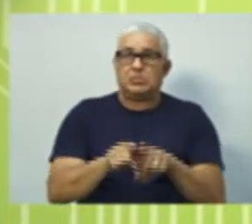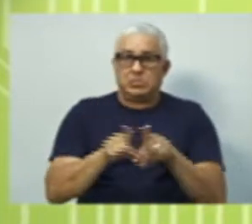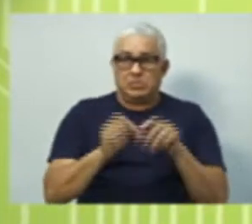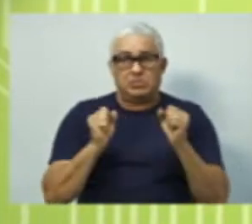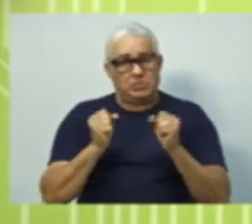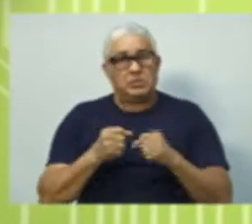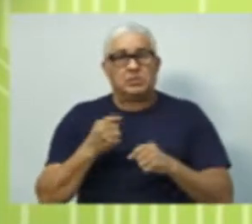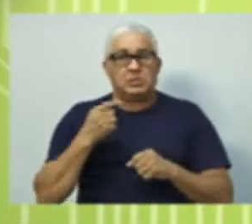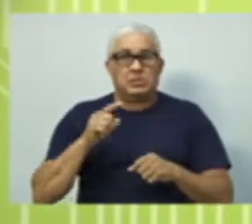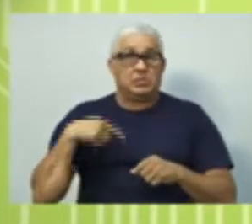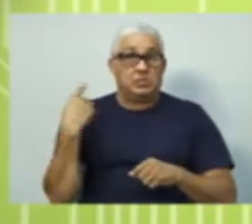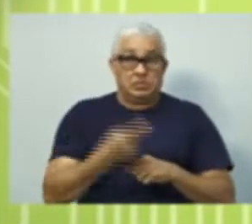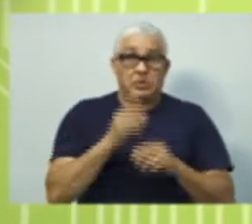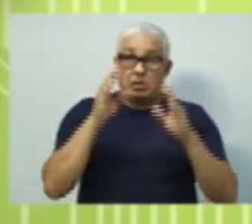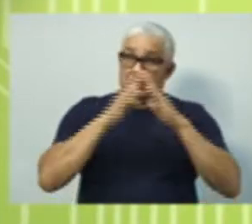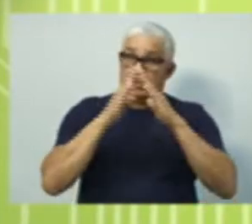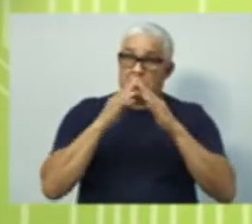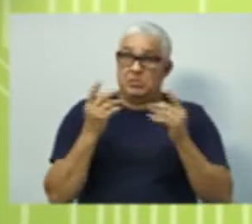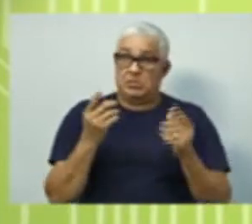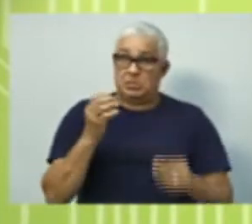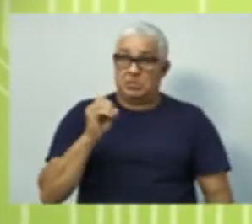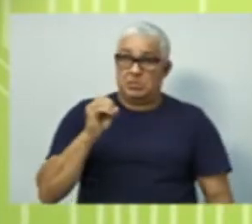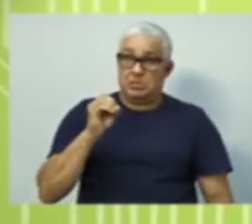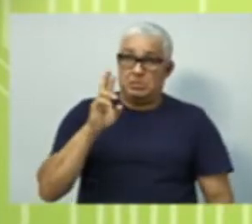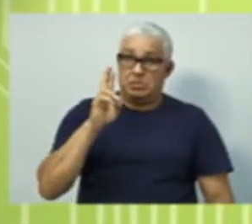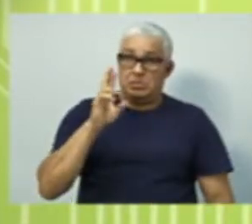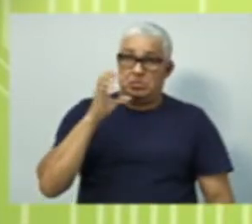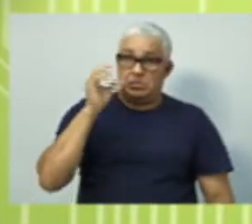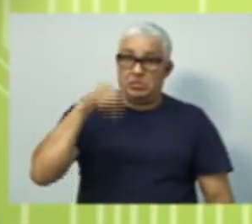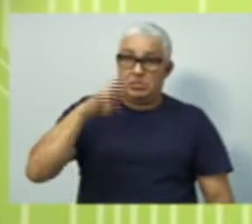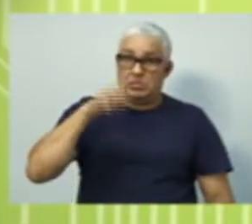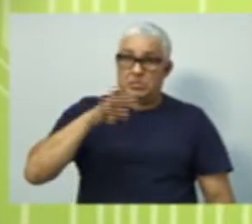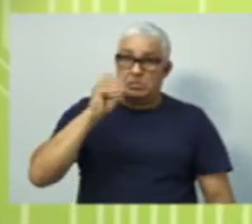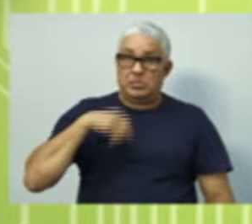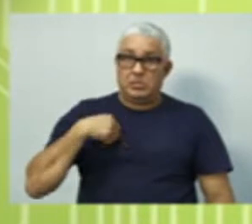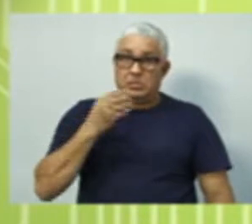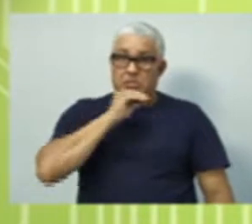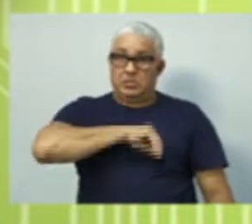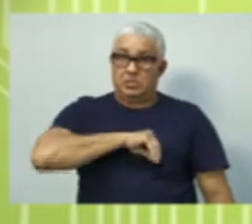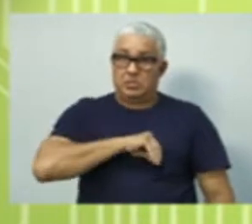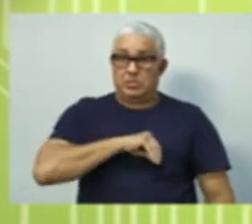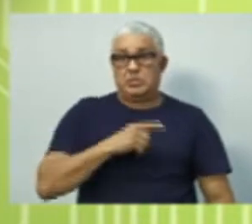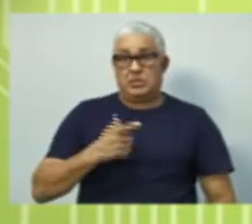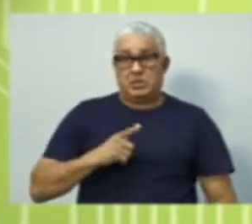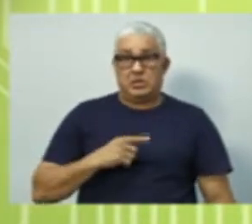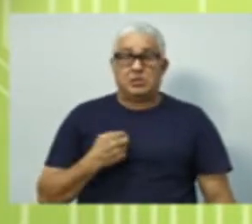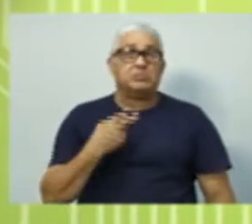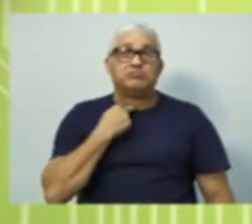o nosso orçamento doméstico. Quando eu penso assim, bem, se eu ganho X, eu não